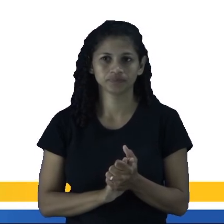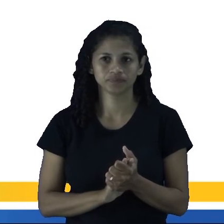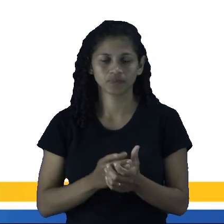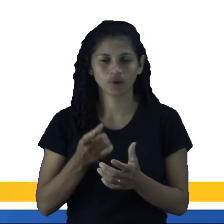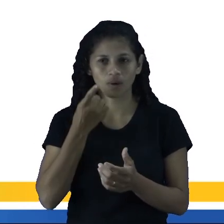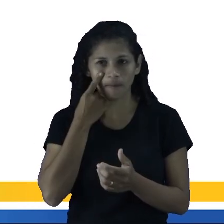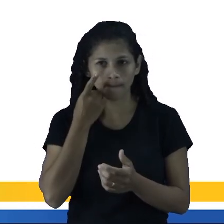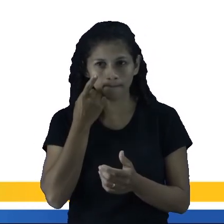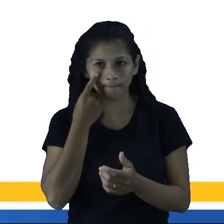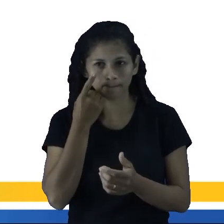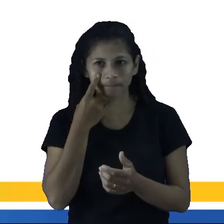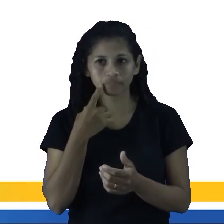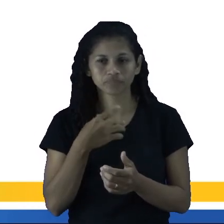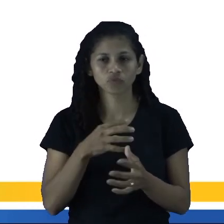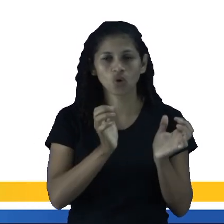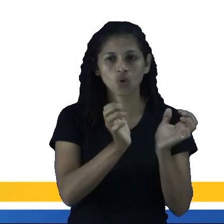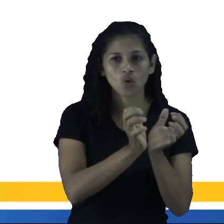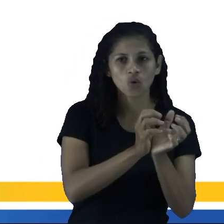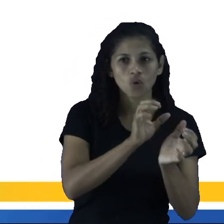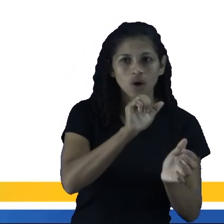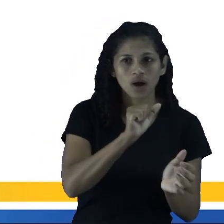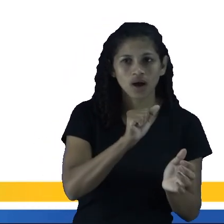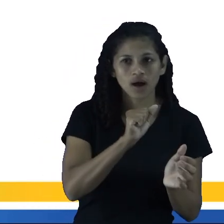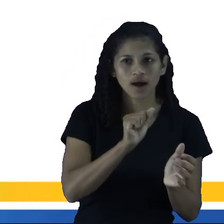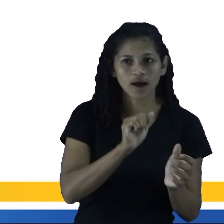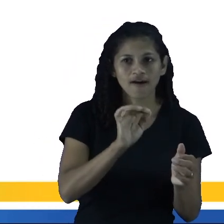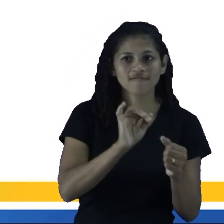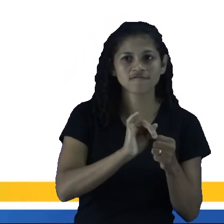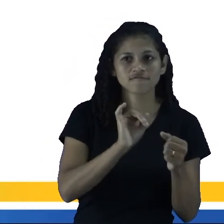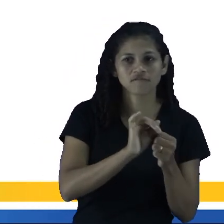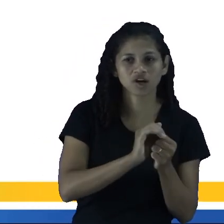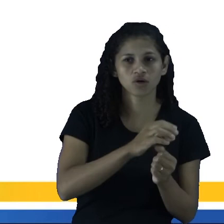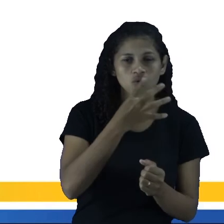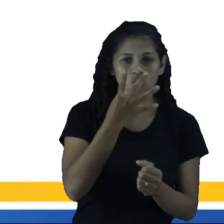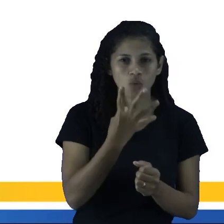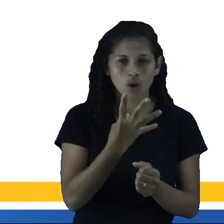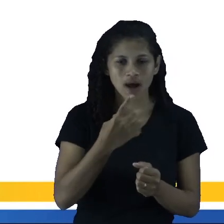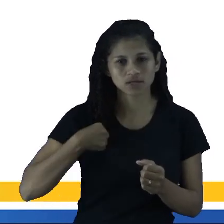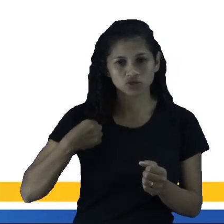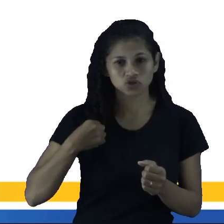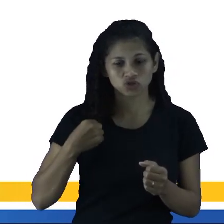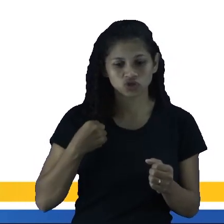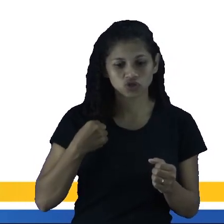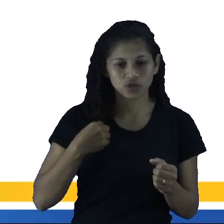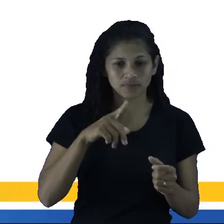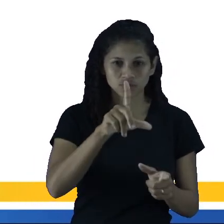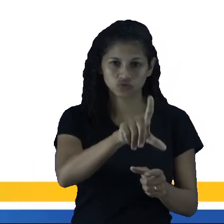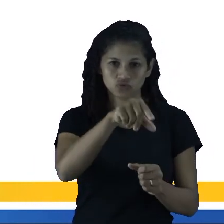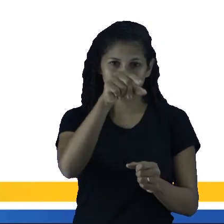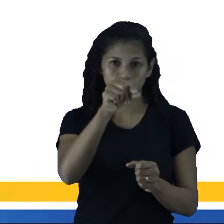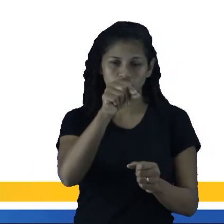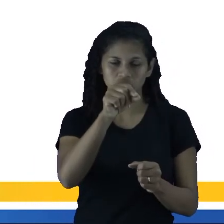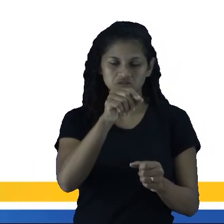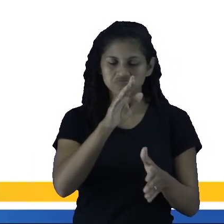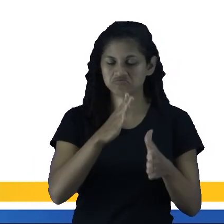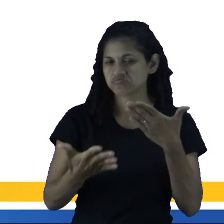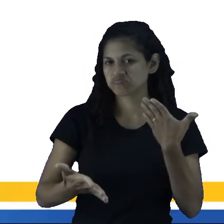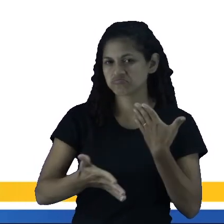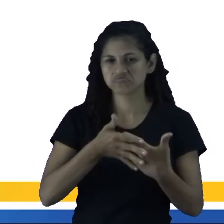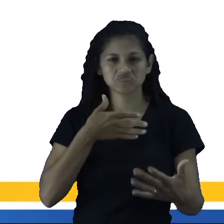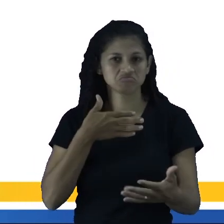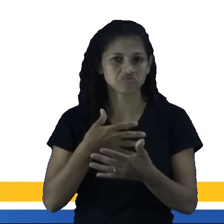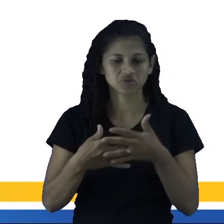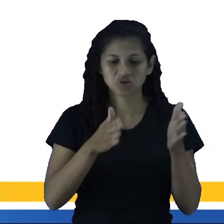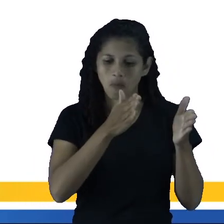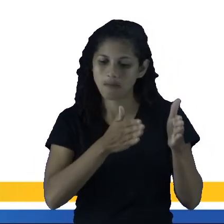Olha isso aqui, ó. O grupo A é formado pelos 4 times sorteados, independentemente da ordem, ou seja, há primeiro